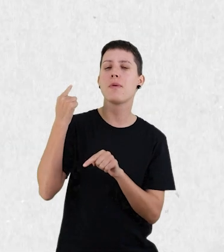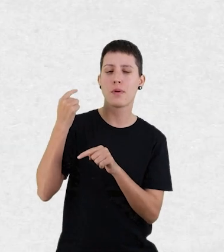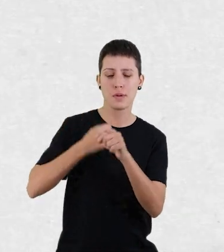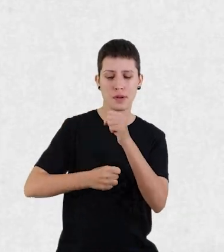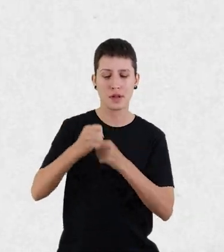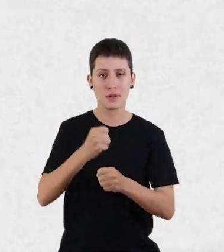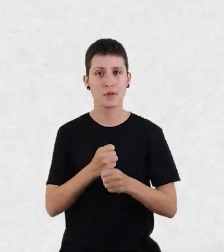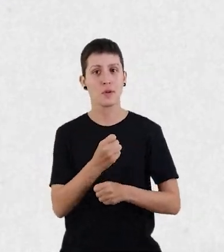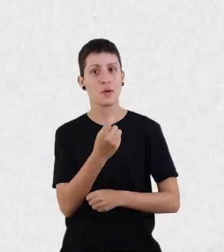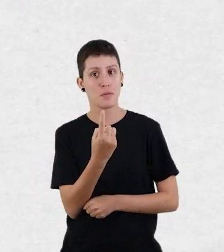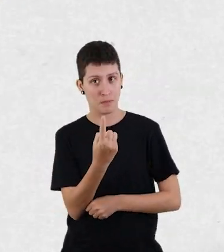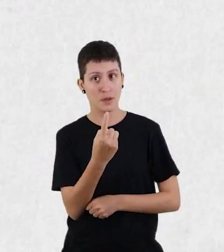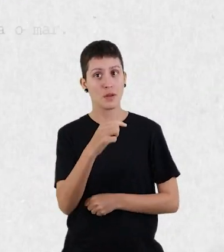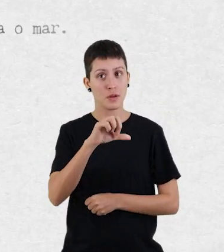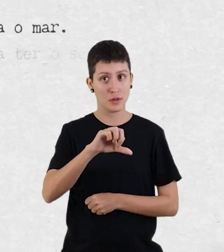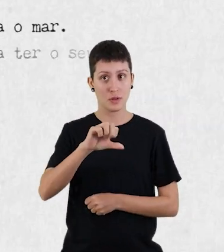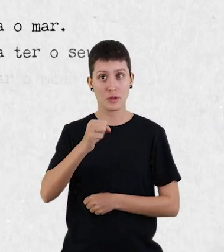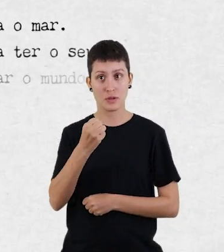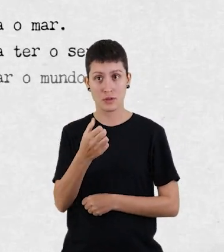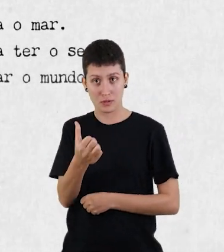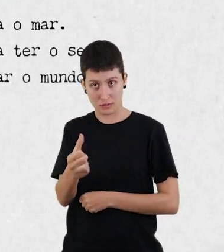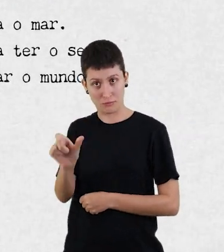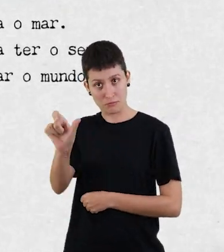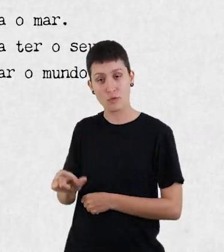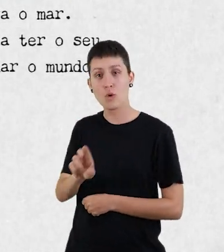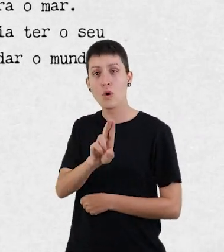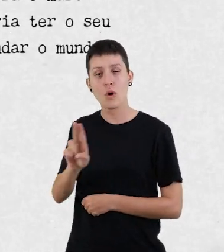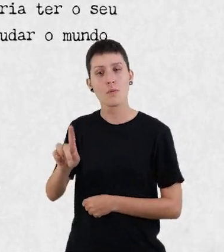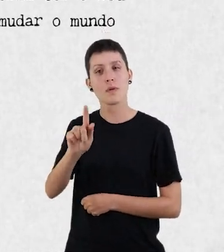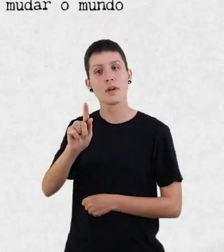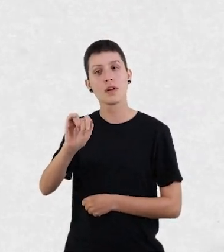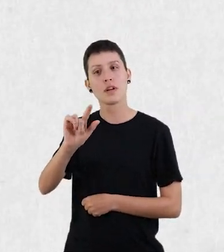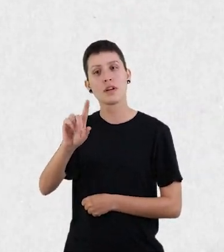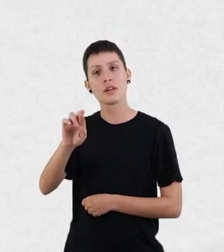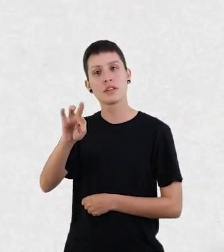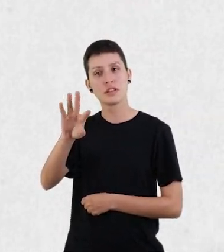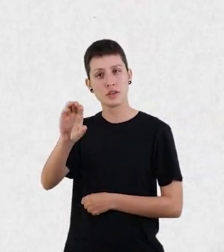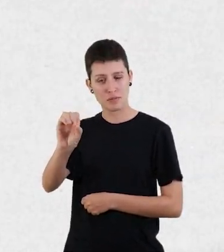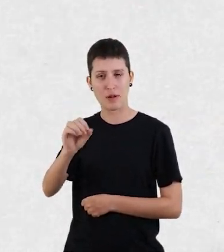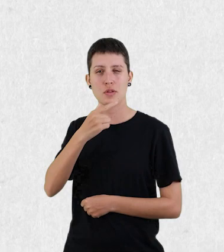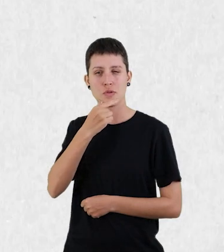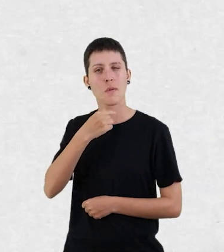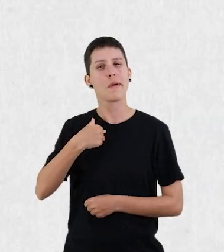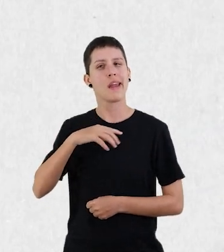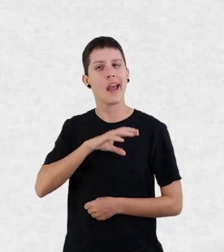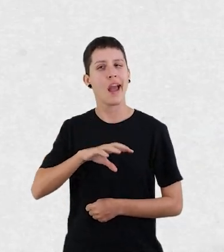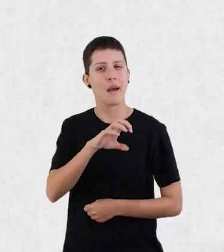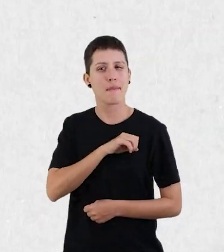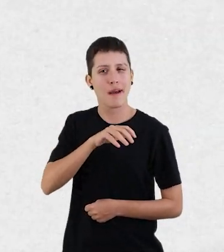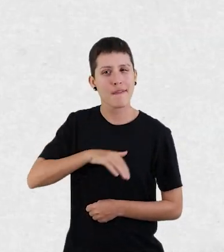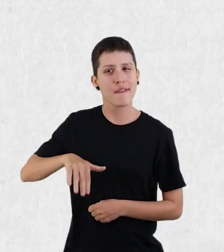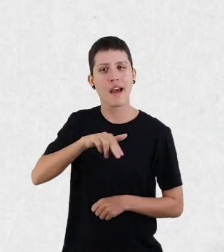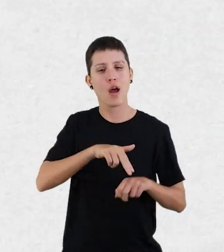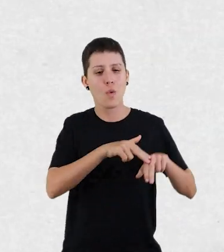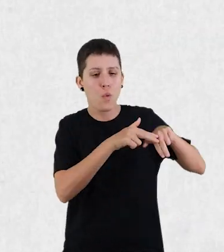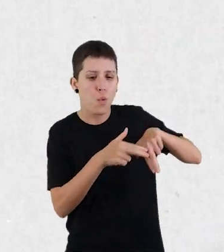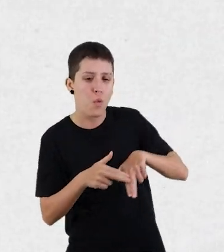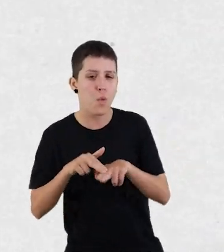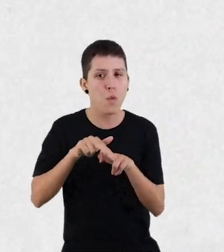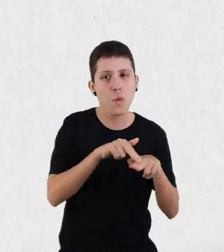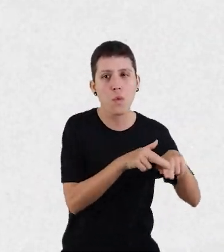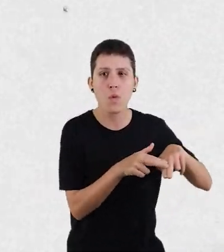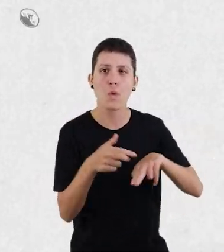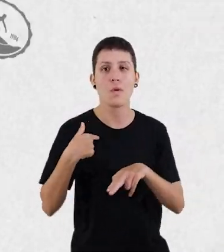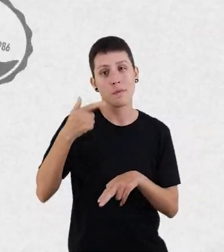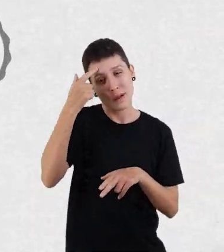1986, quando o senhor Gilberto Borges, apaixonado pelo surf, pensou em produzir pranchas de bodyboard e raquetes